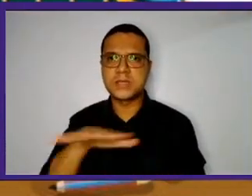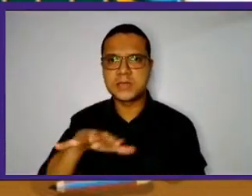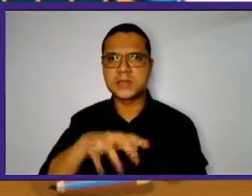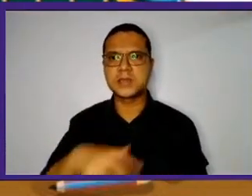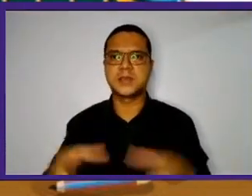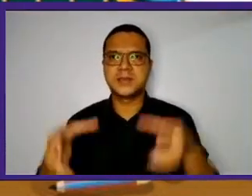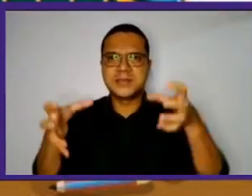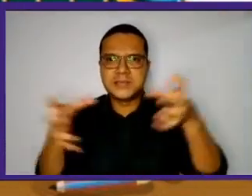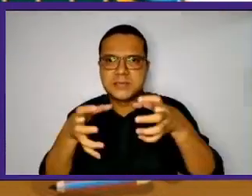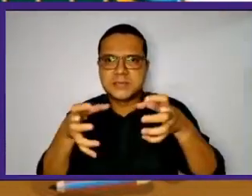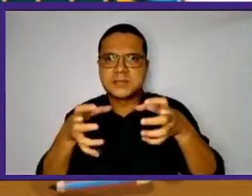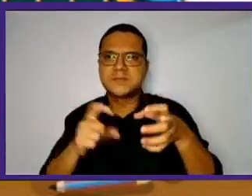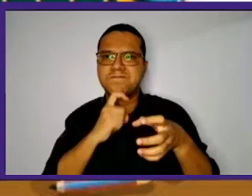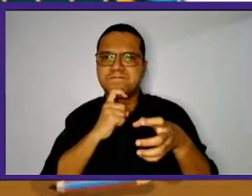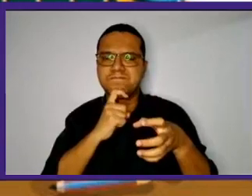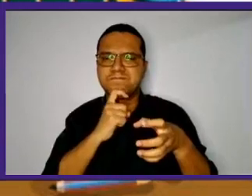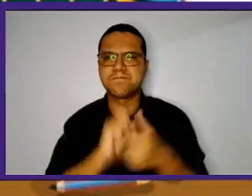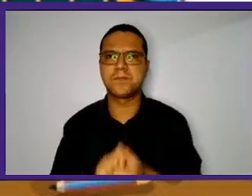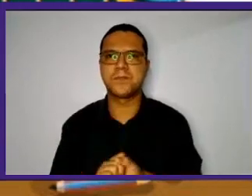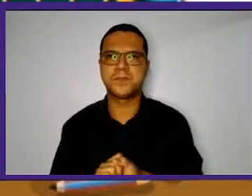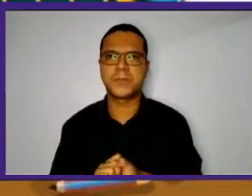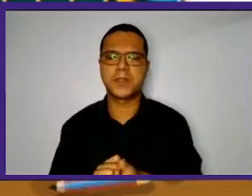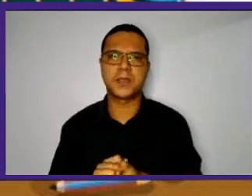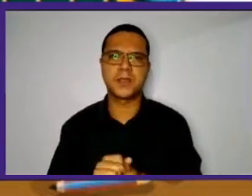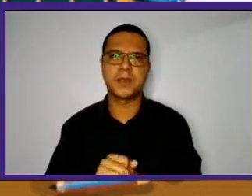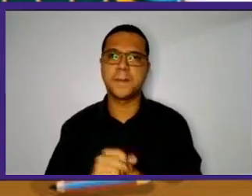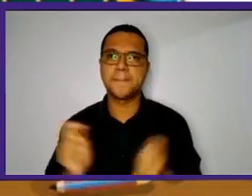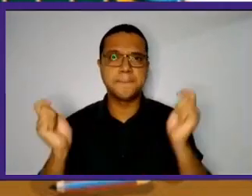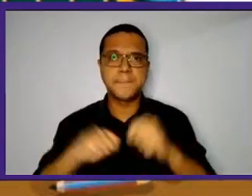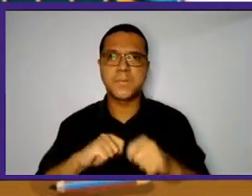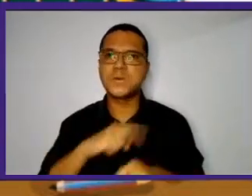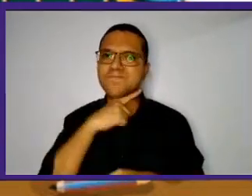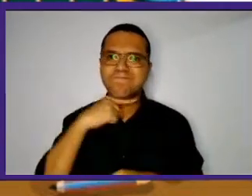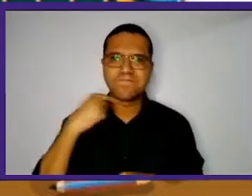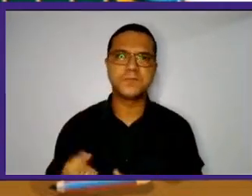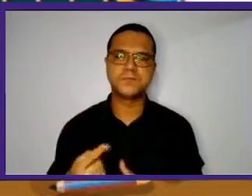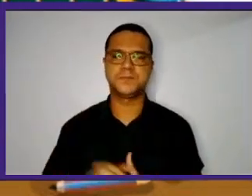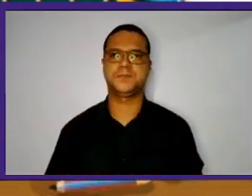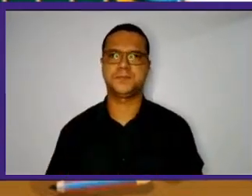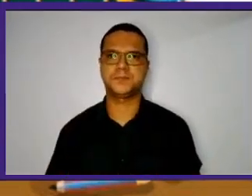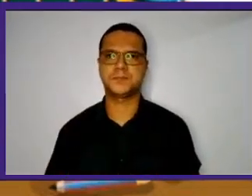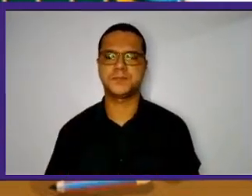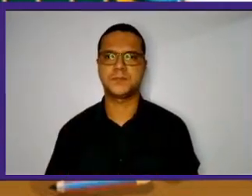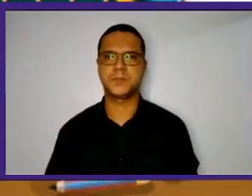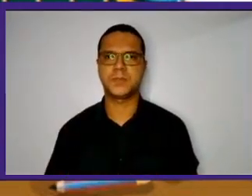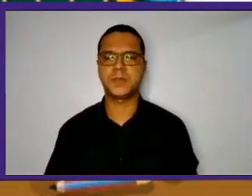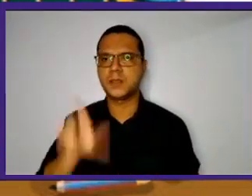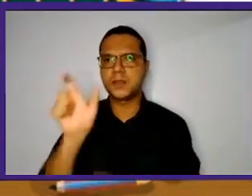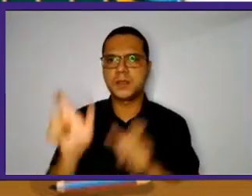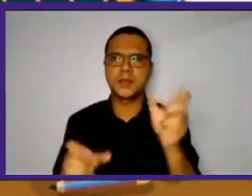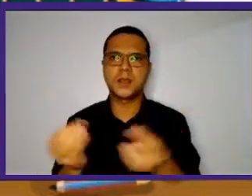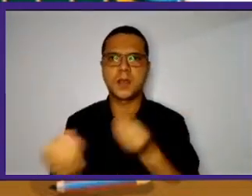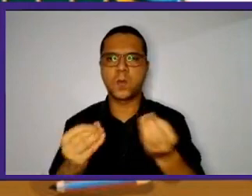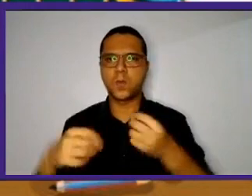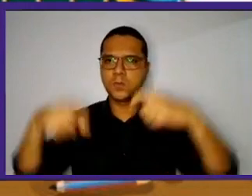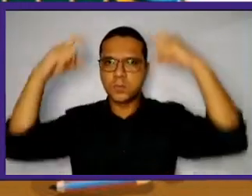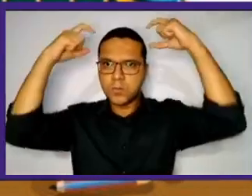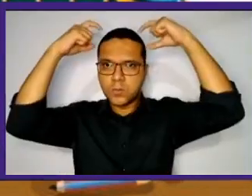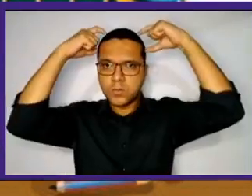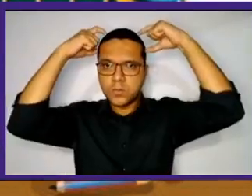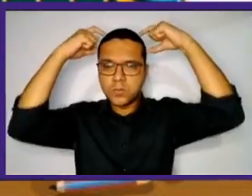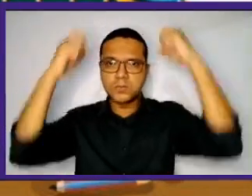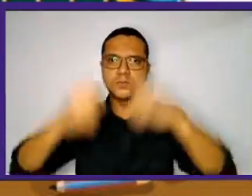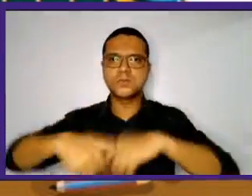o risco de diminuição ou até mesmo de extinção. Seres como, por exemplo, o urso polar.